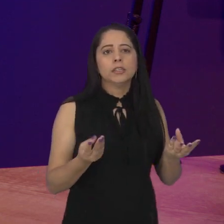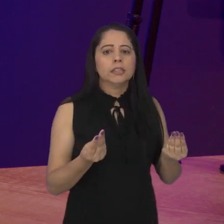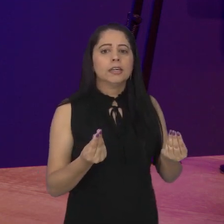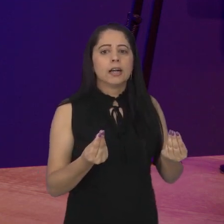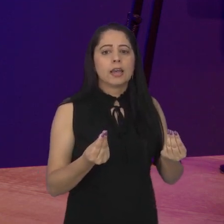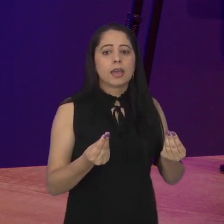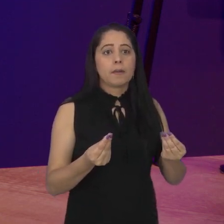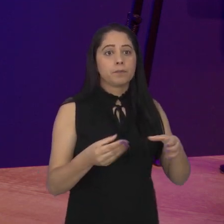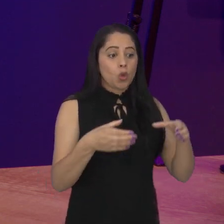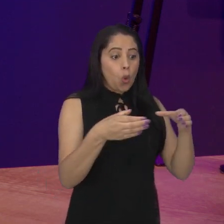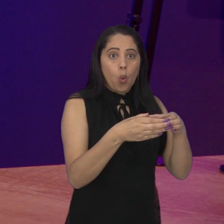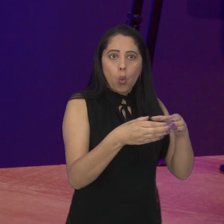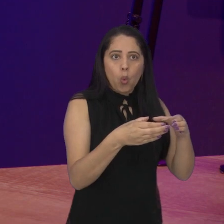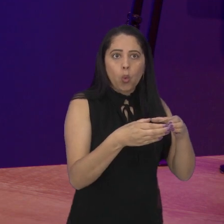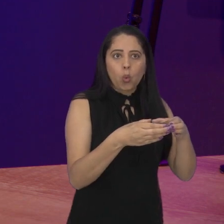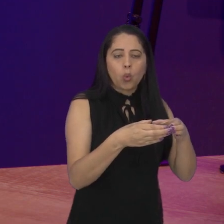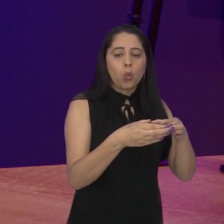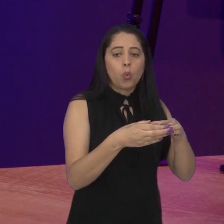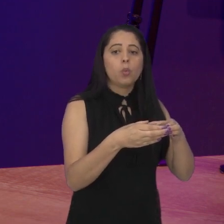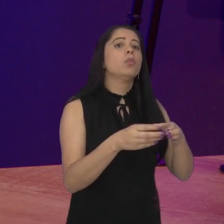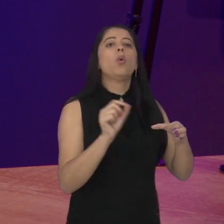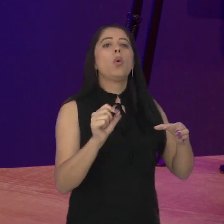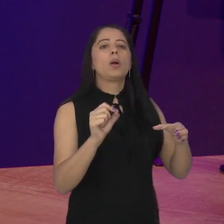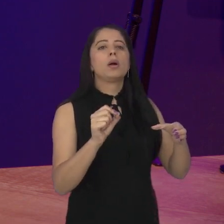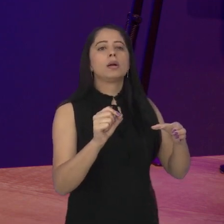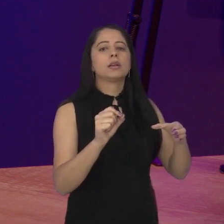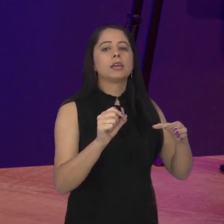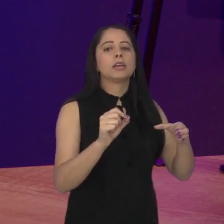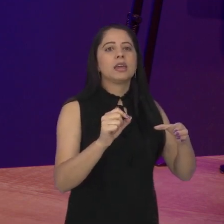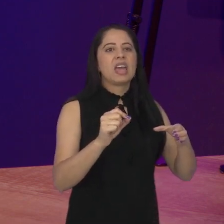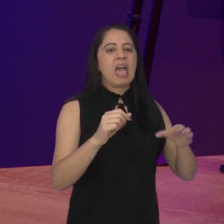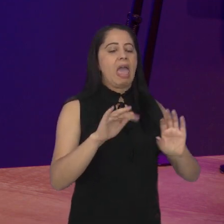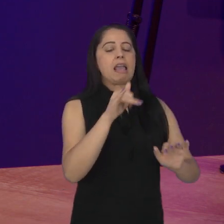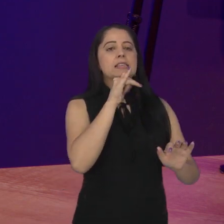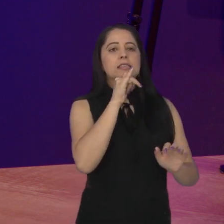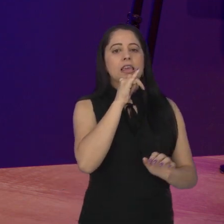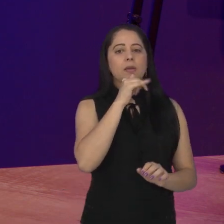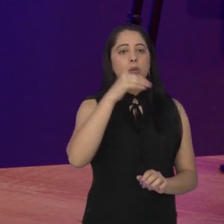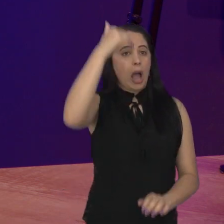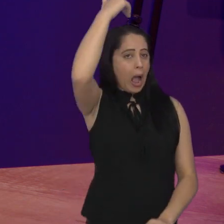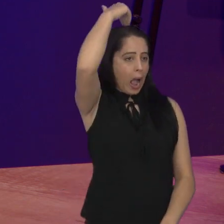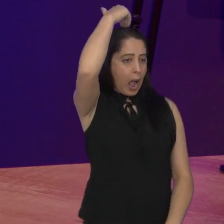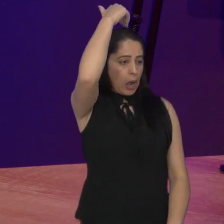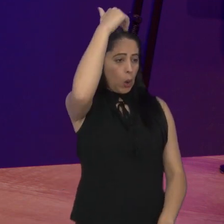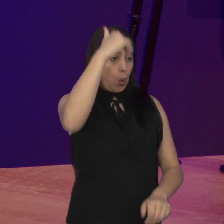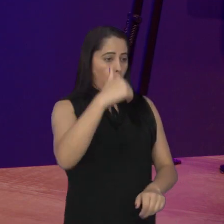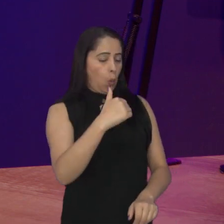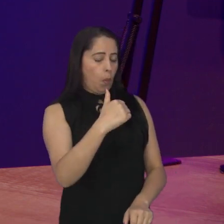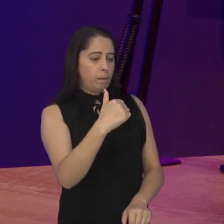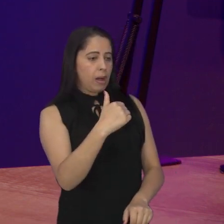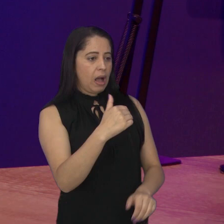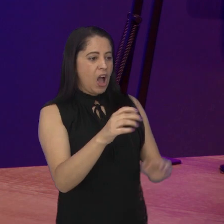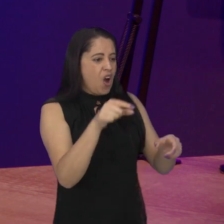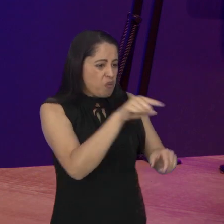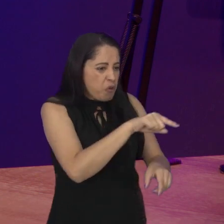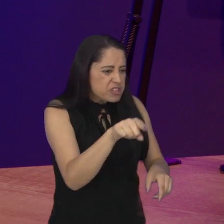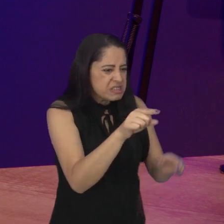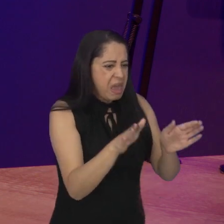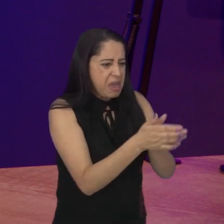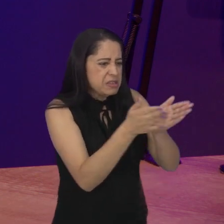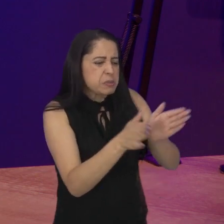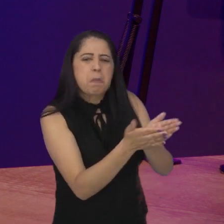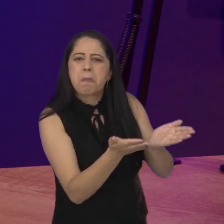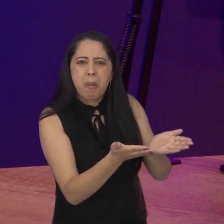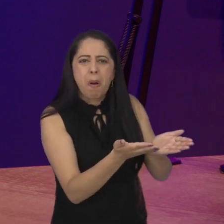necessário. E eles criam uma realidade em que assim a culpa de nós sermos pobres,